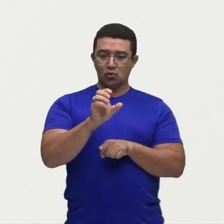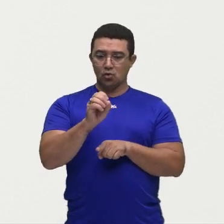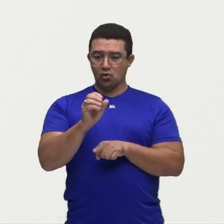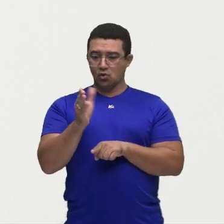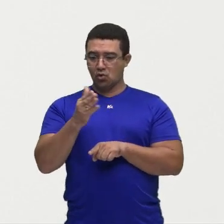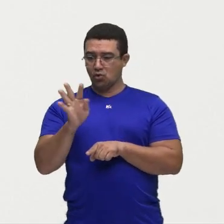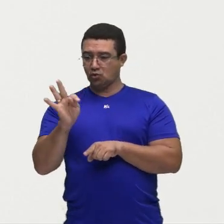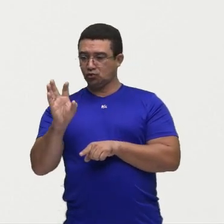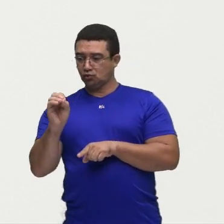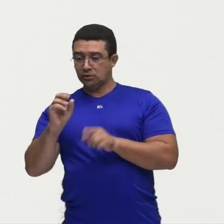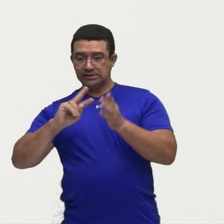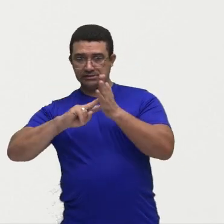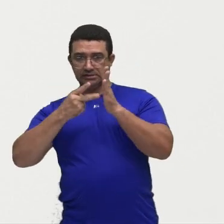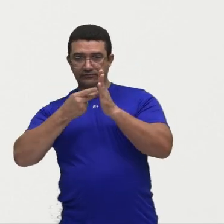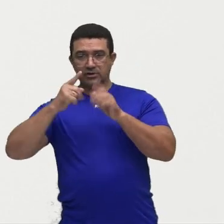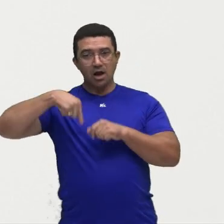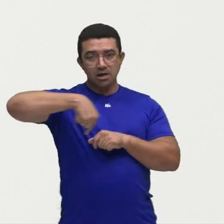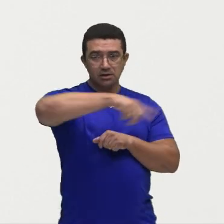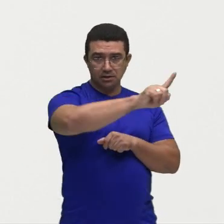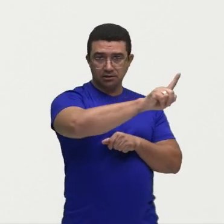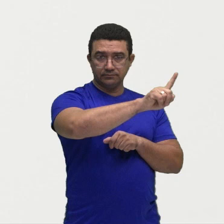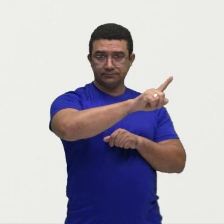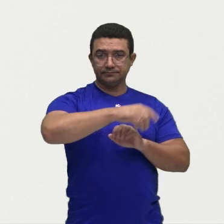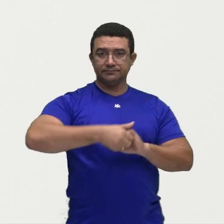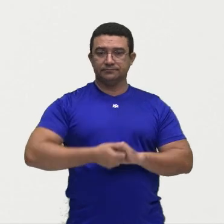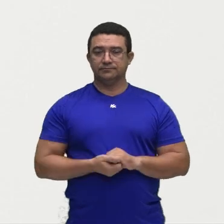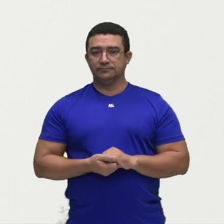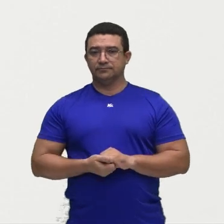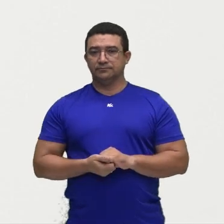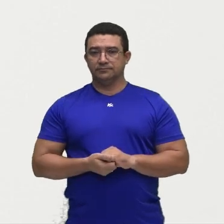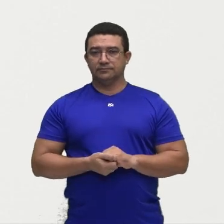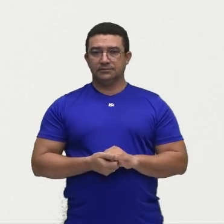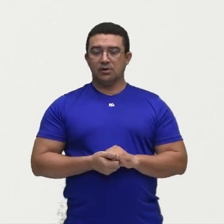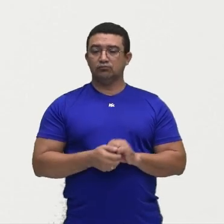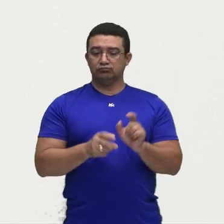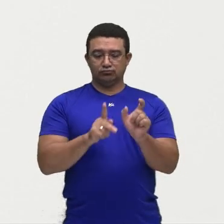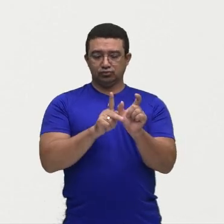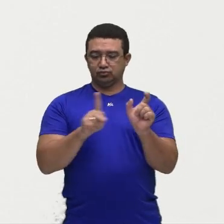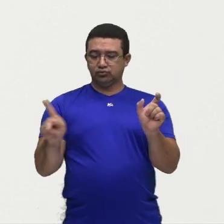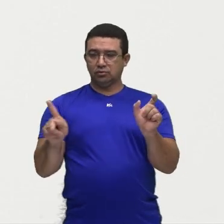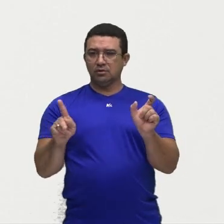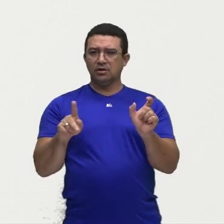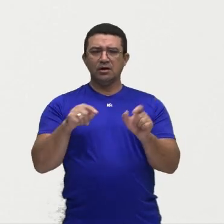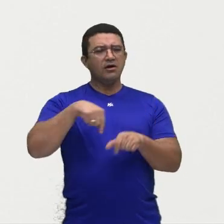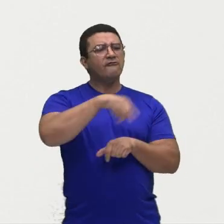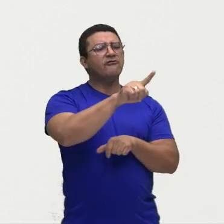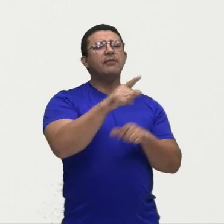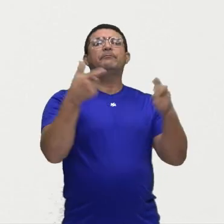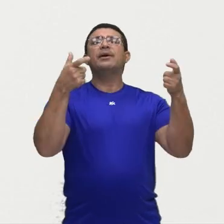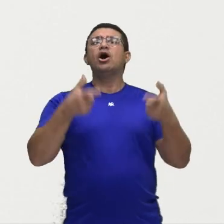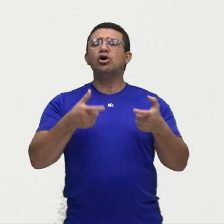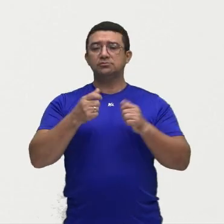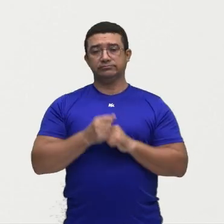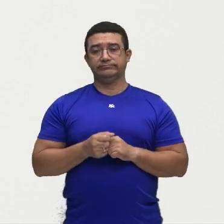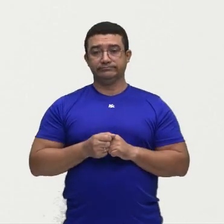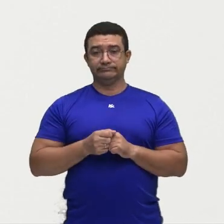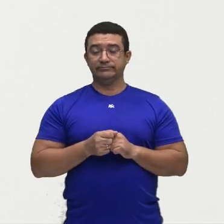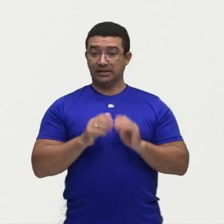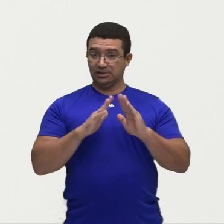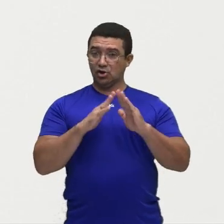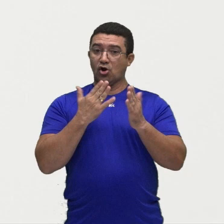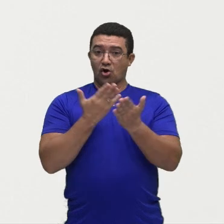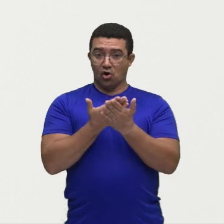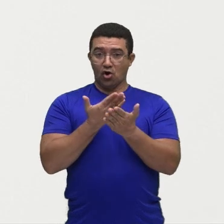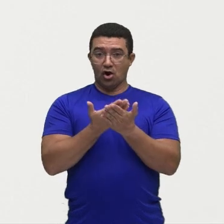No caso do go to, sempre tem um complemento que eu quero saber que ele vai para onde, não é? No caso, nós temos a